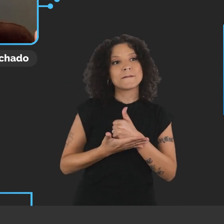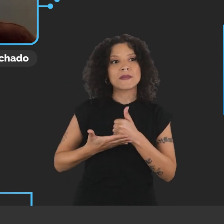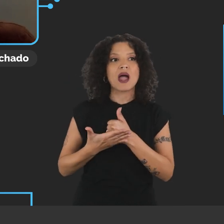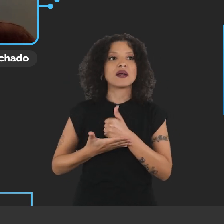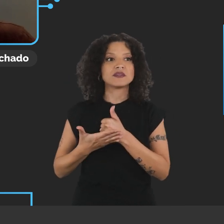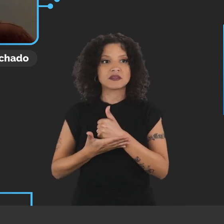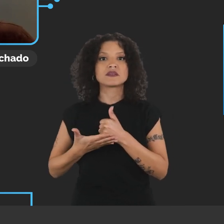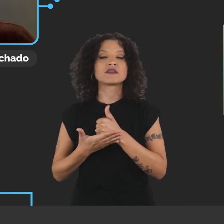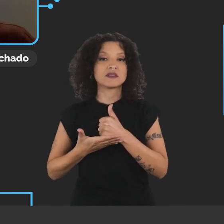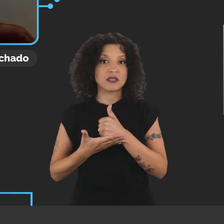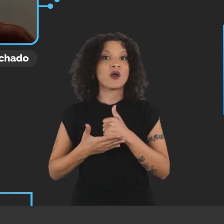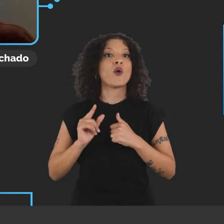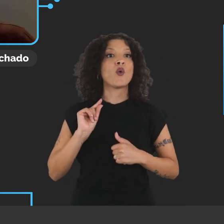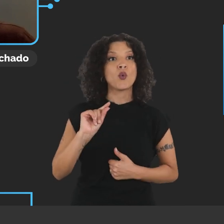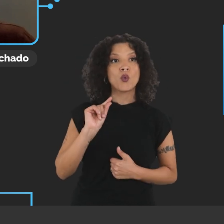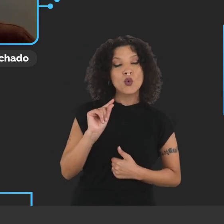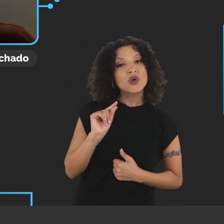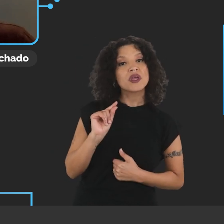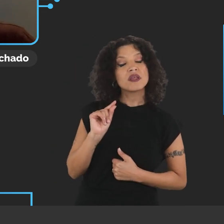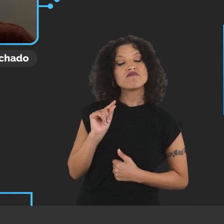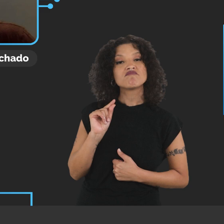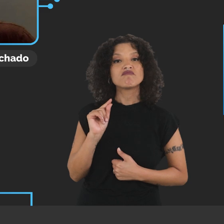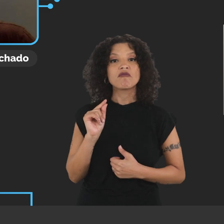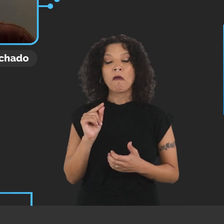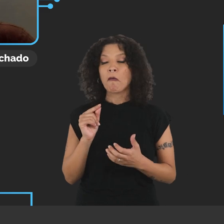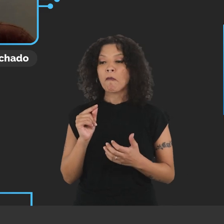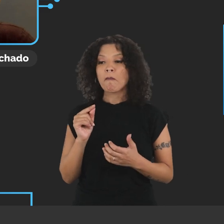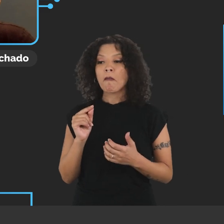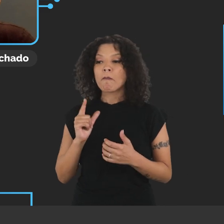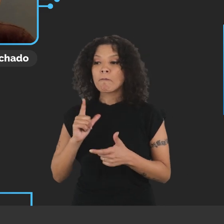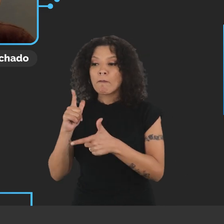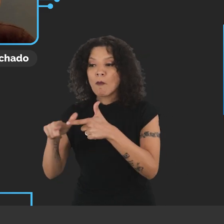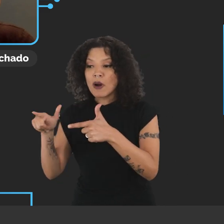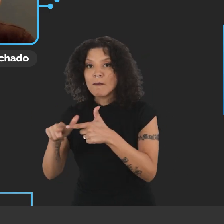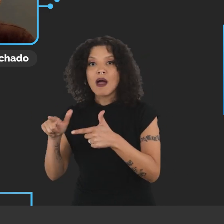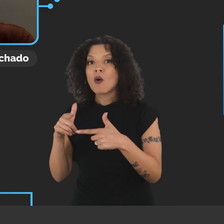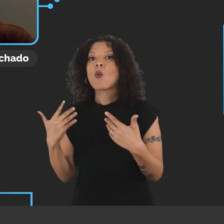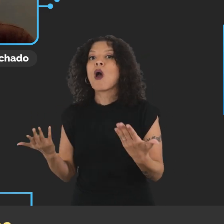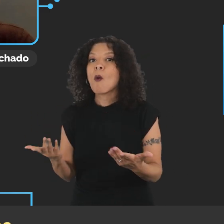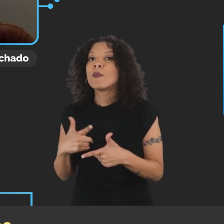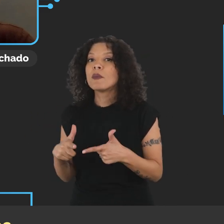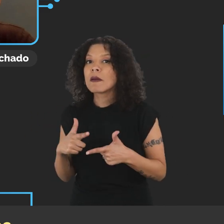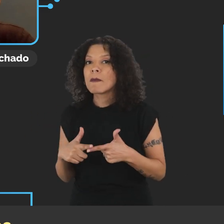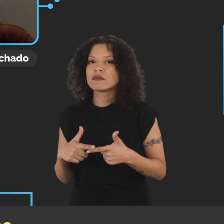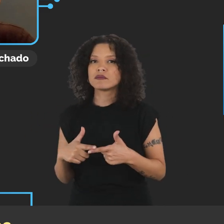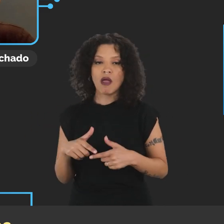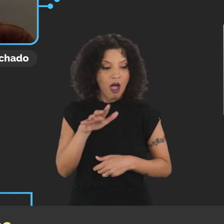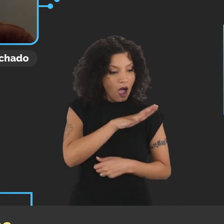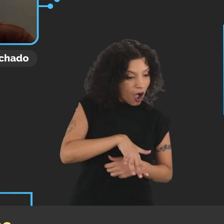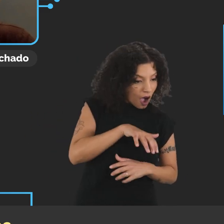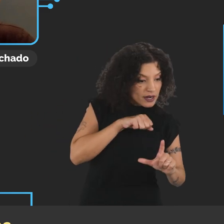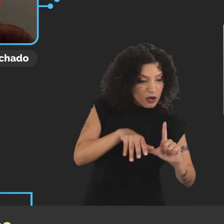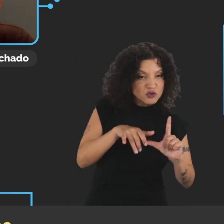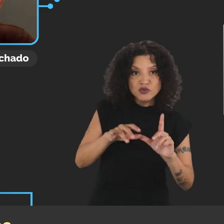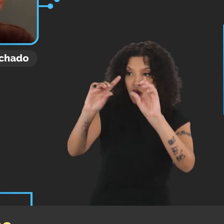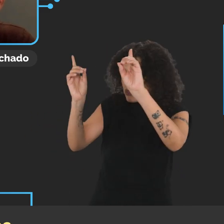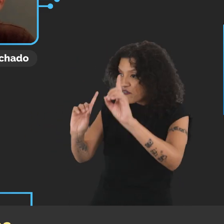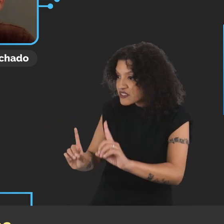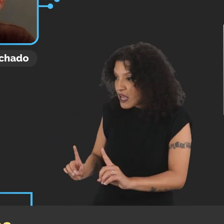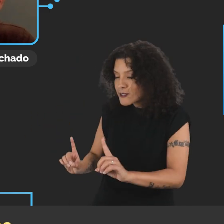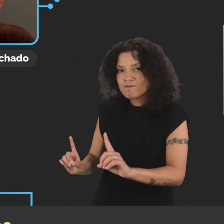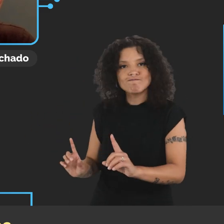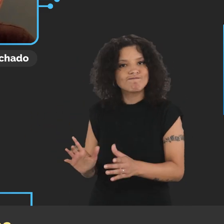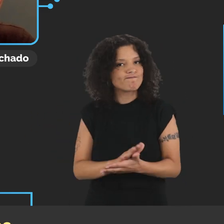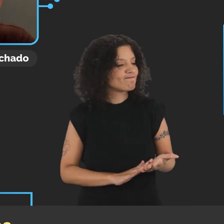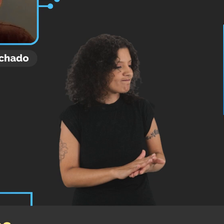para embasar aquilo que a gente já identificava como um problema mesmo, que é a ausência das pessoas com deficiência no